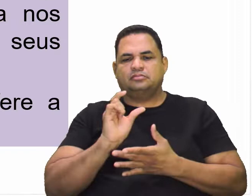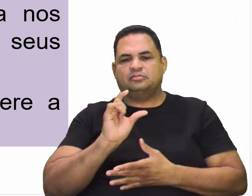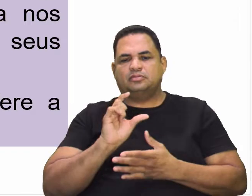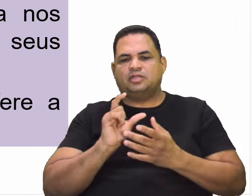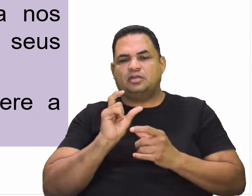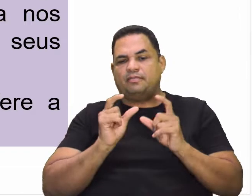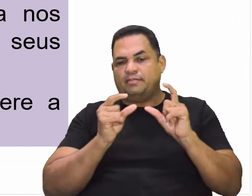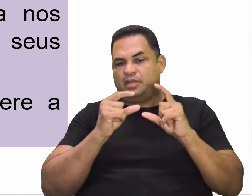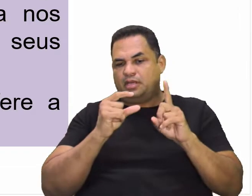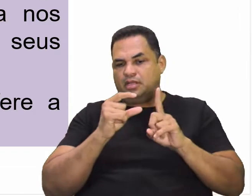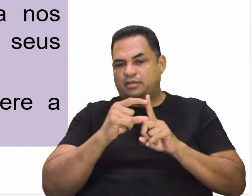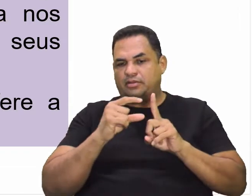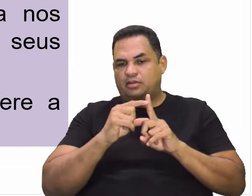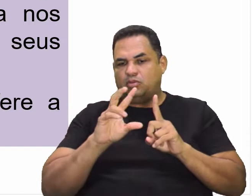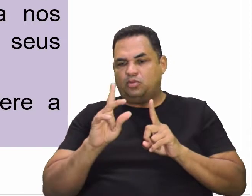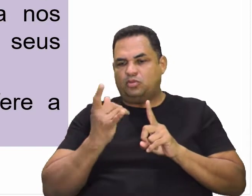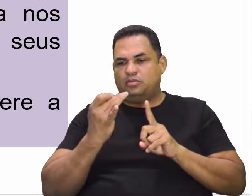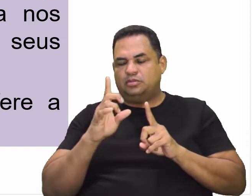termo hominídeo